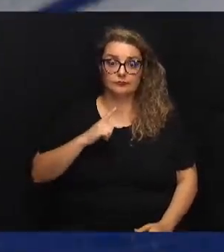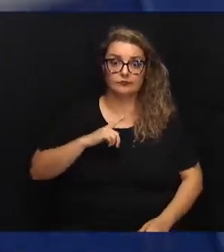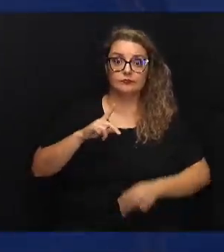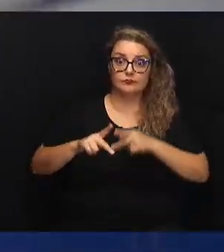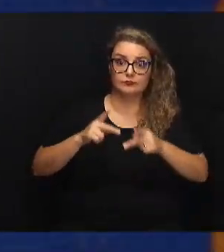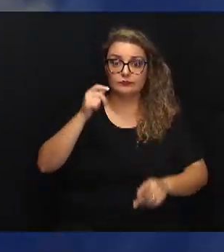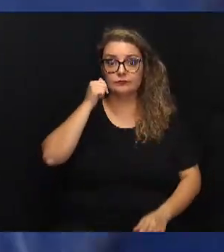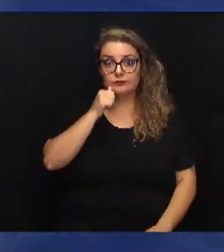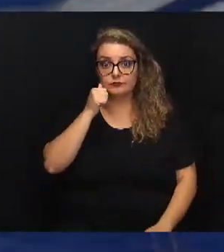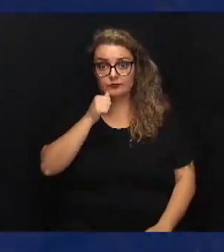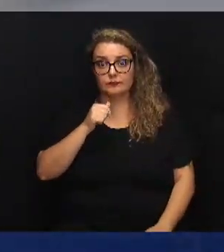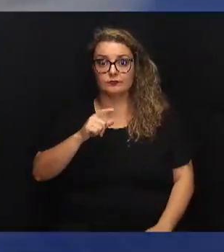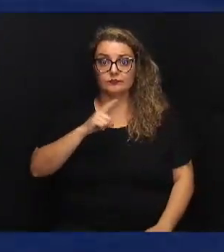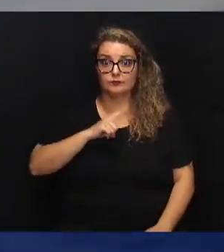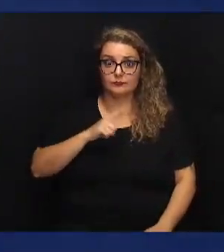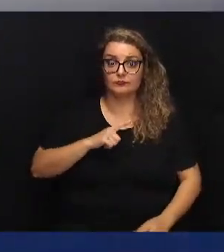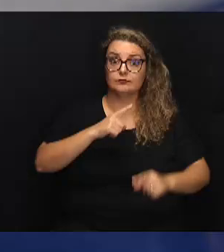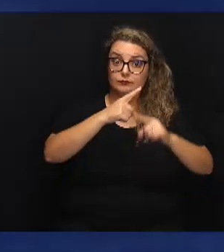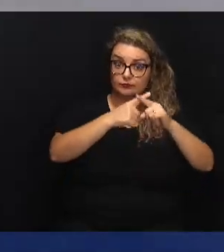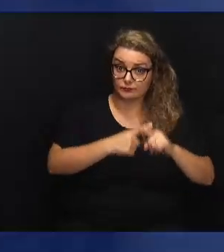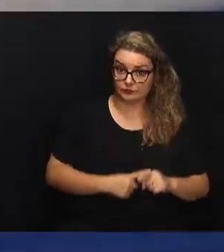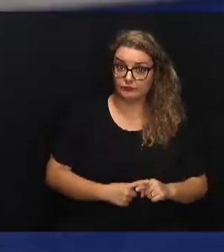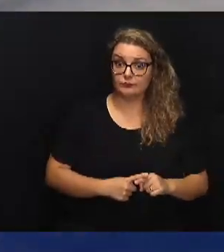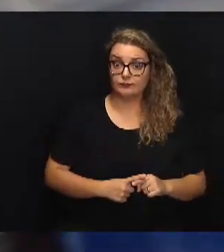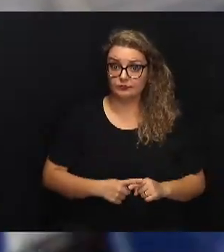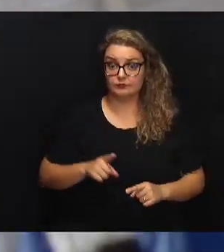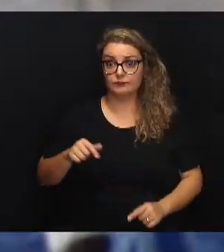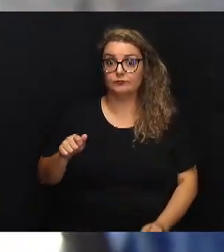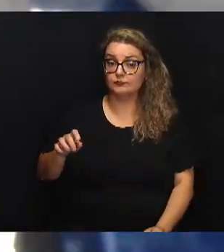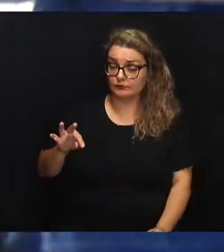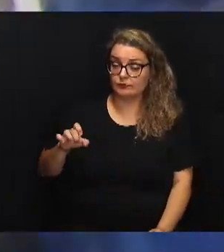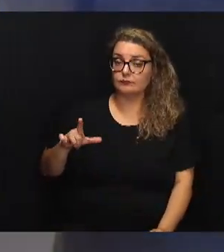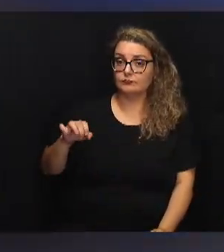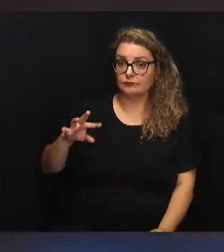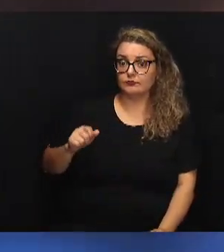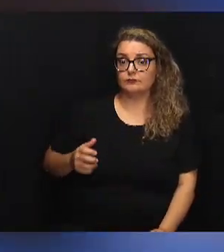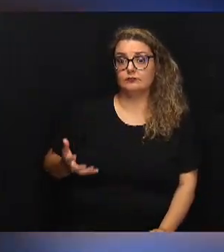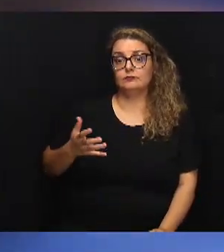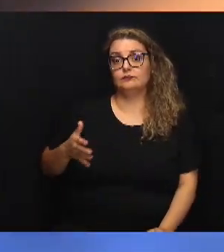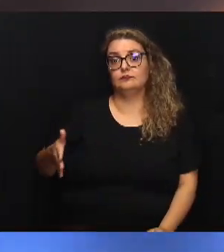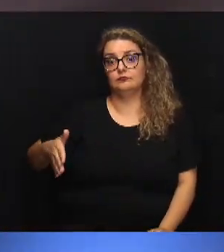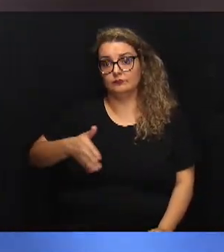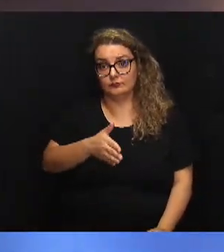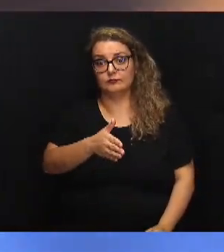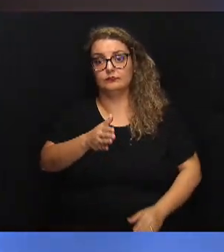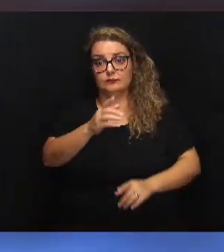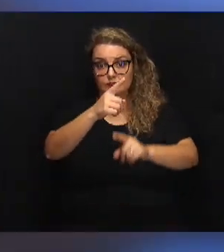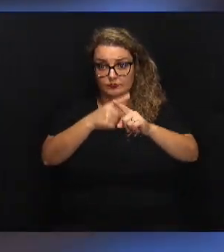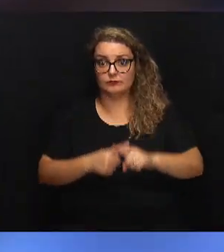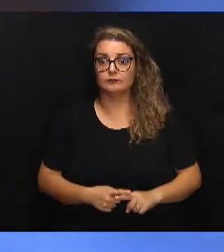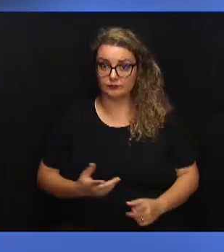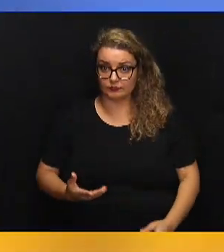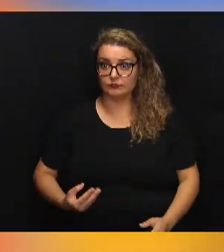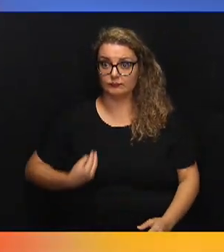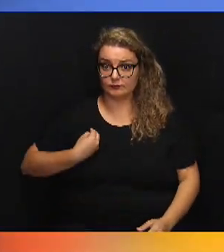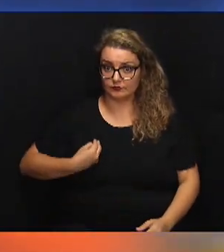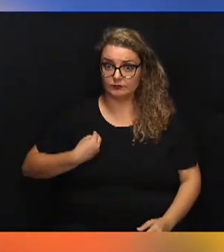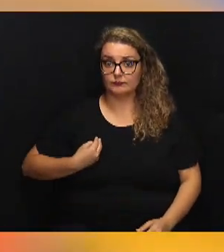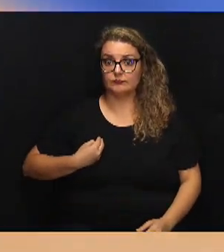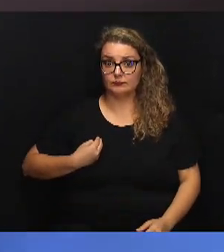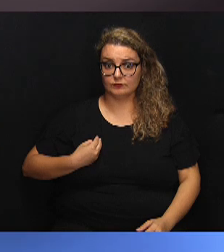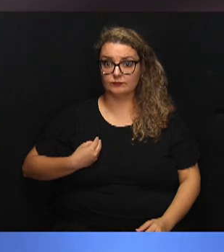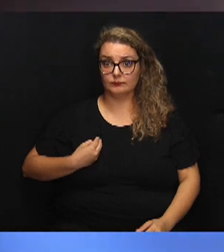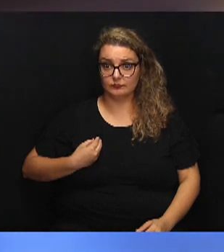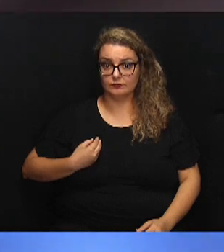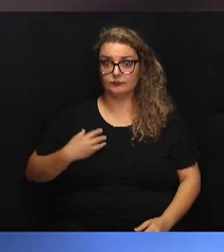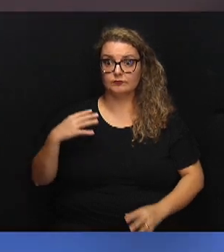feminino, tenho público competitivo, aquele atleta que quer realmente seguir nos campeonatos e viver do jiu-jitsu. Tenho a